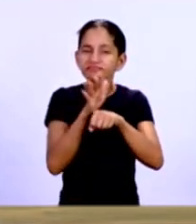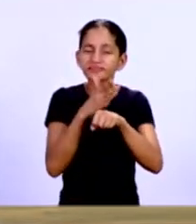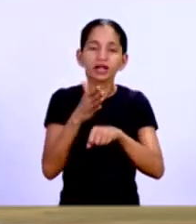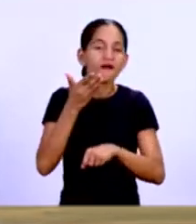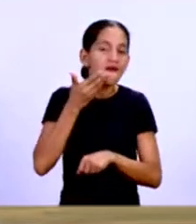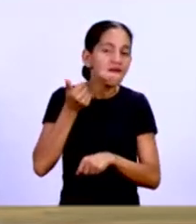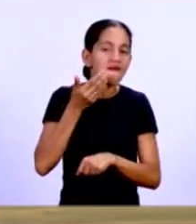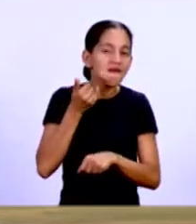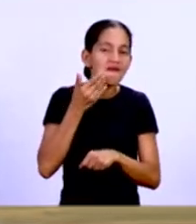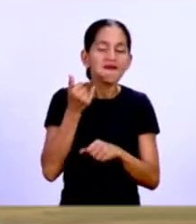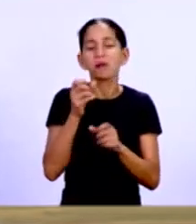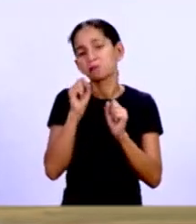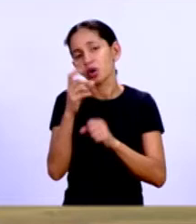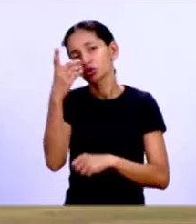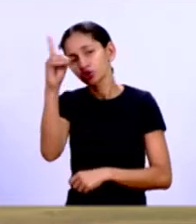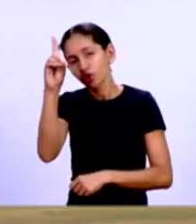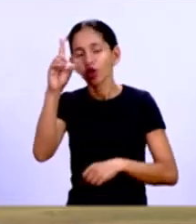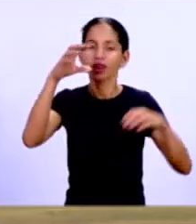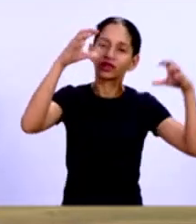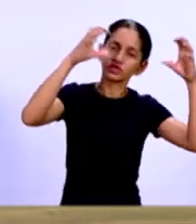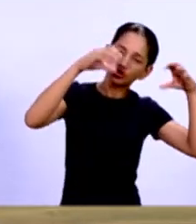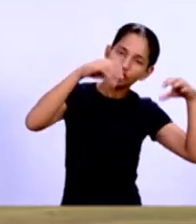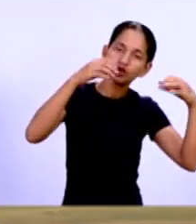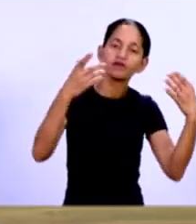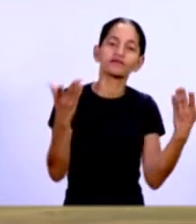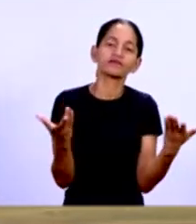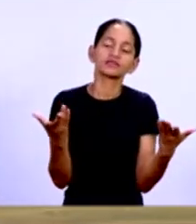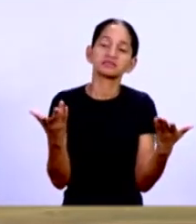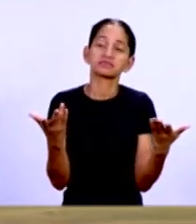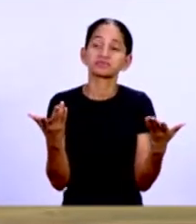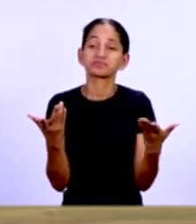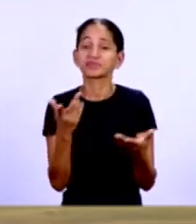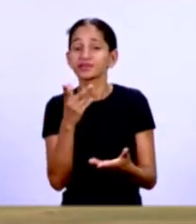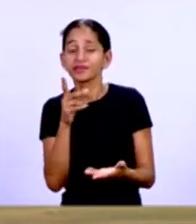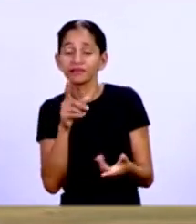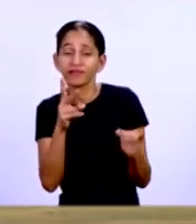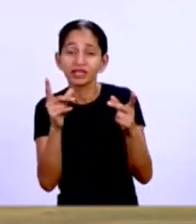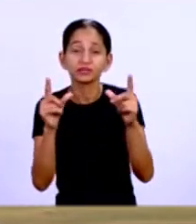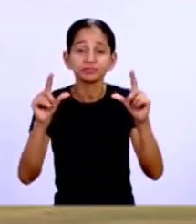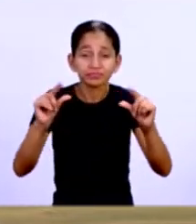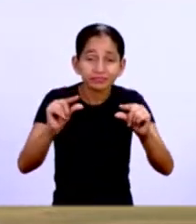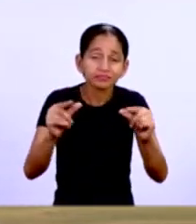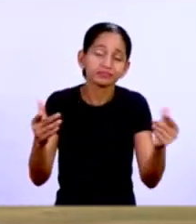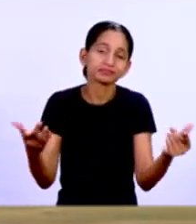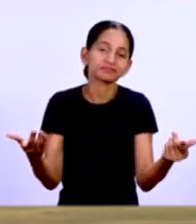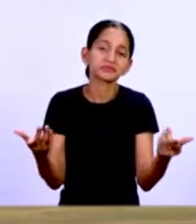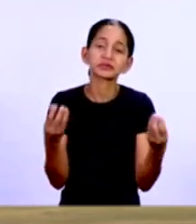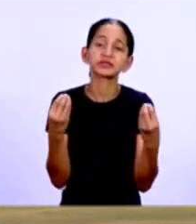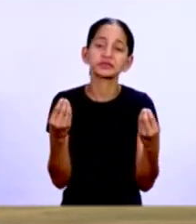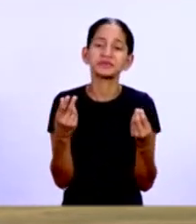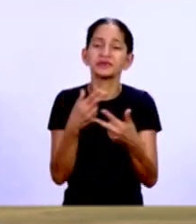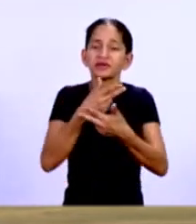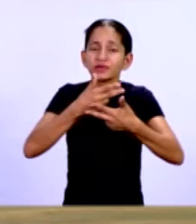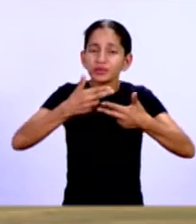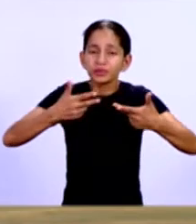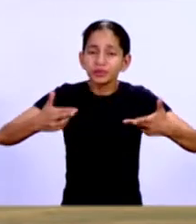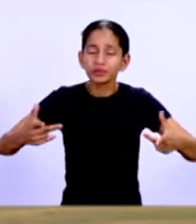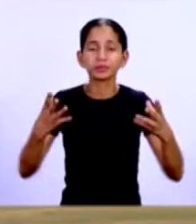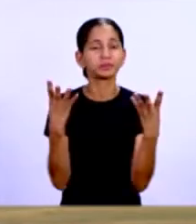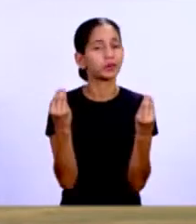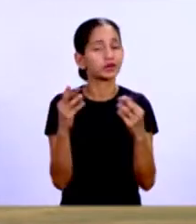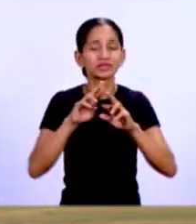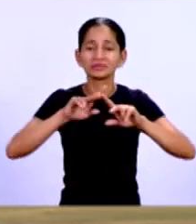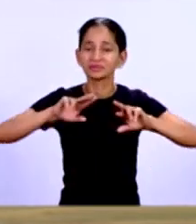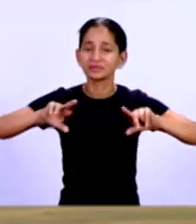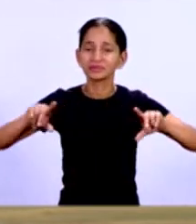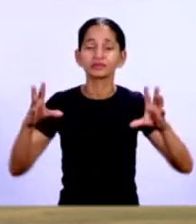aumentar o dólar, pode chover, pode, não sei, faltar clientes, enfim, vários fatores de risco você